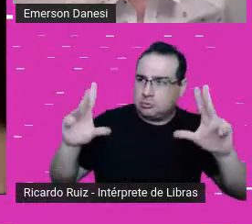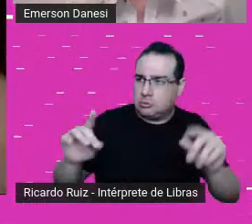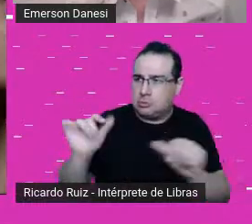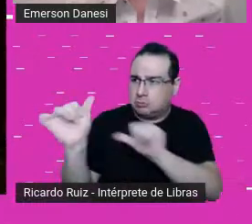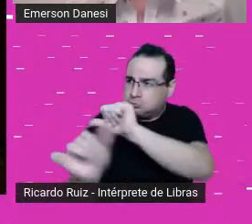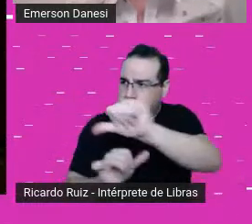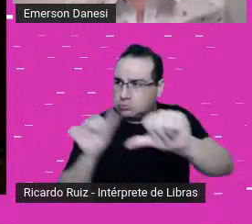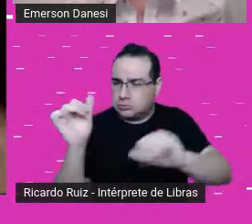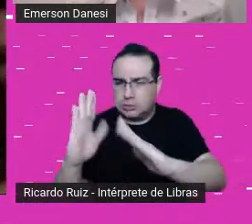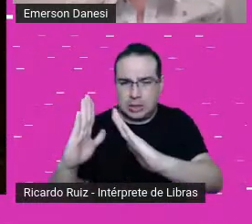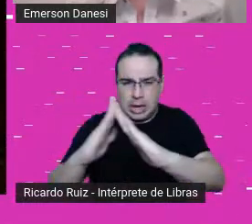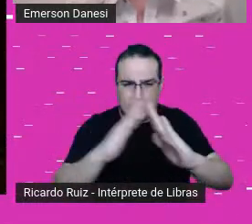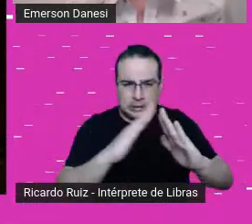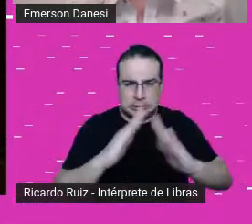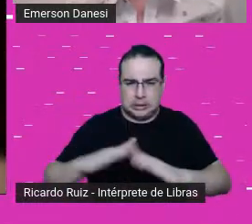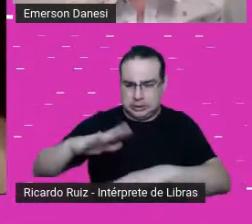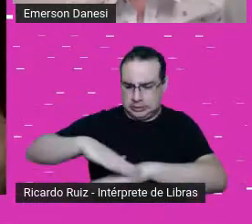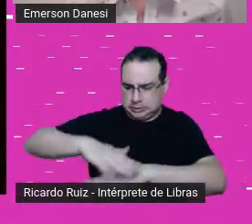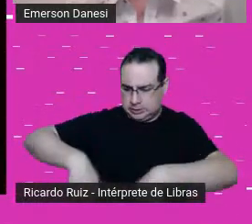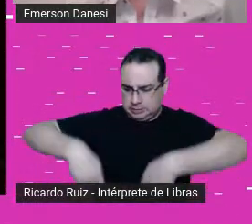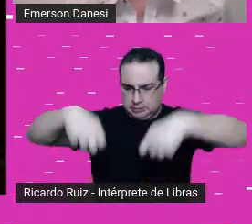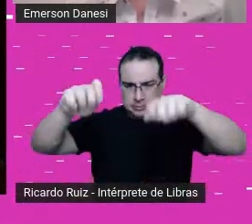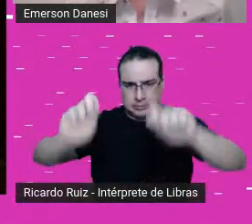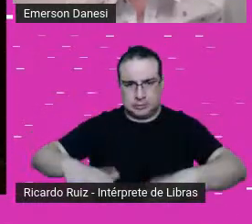dessas casas com esses tapetes para fora,